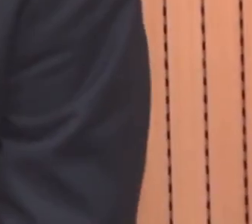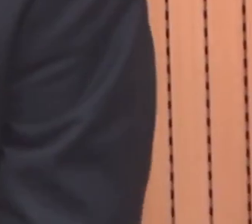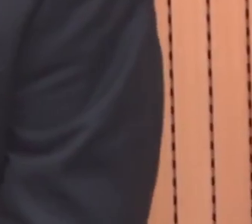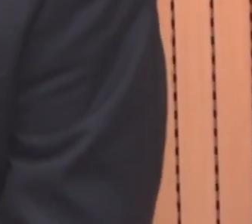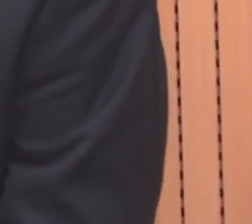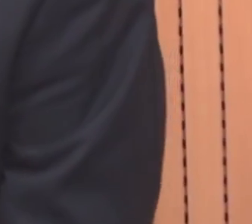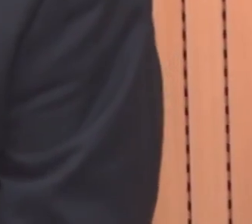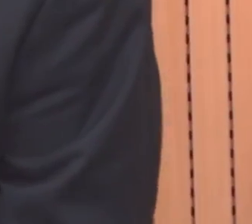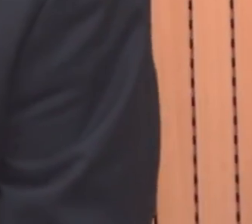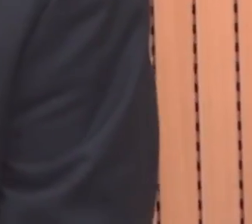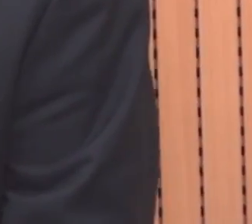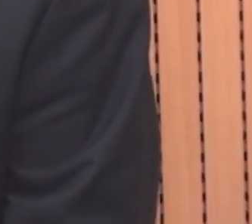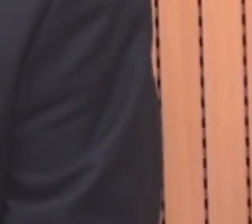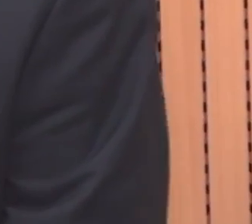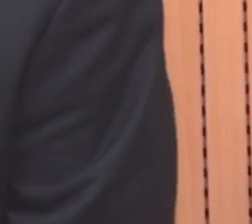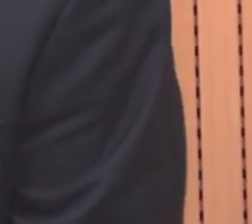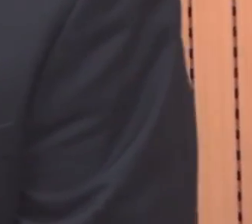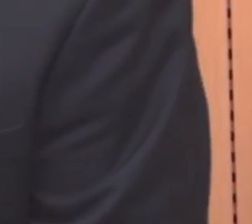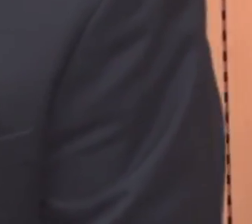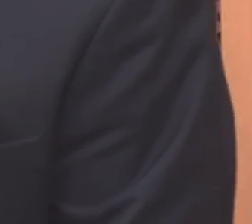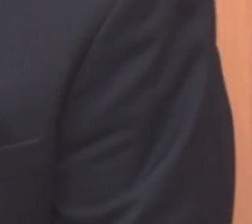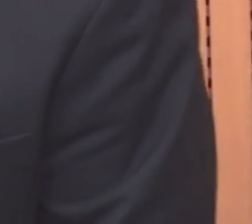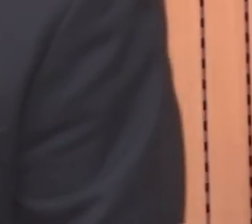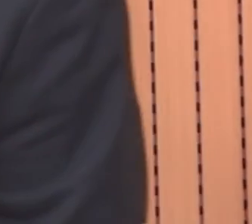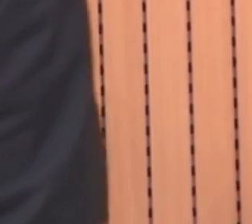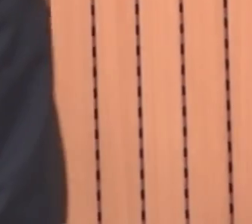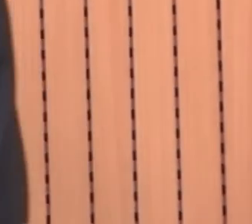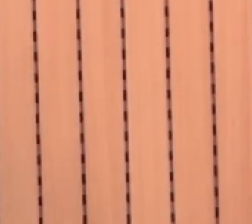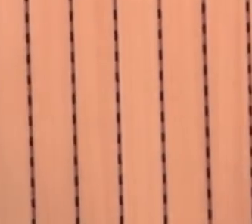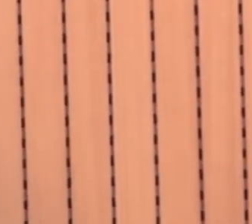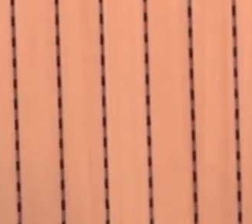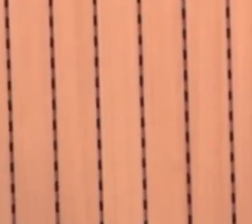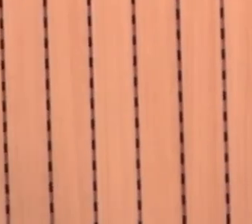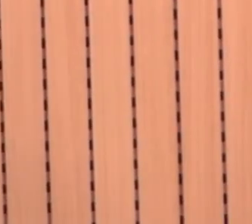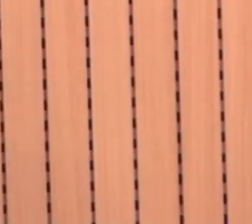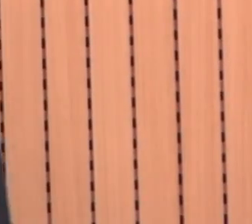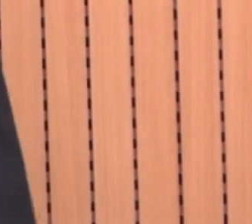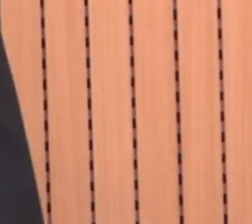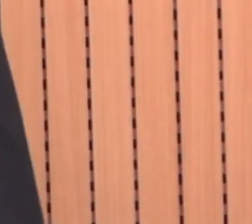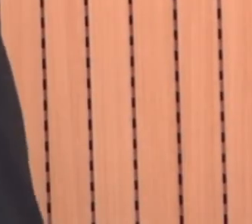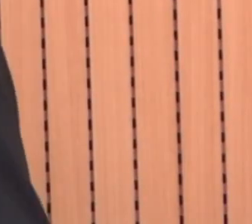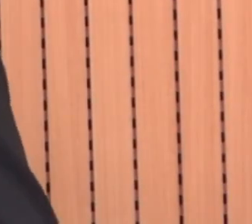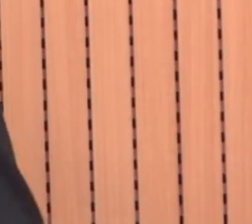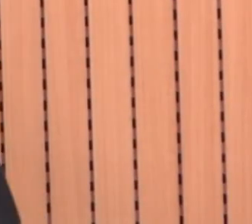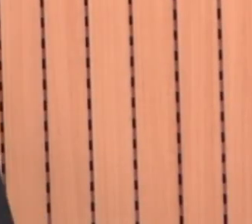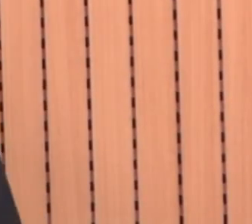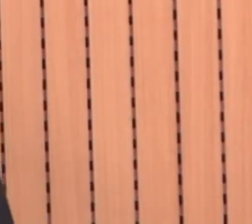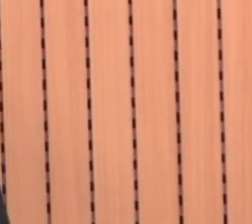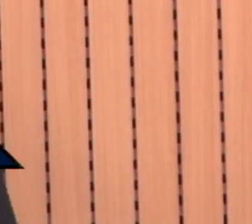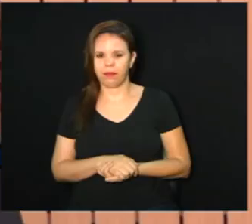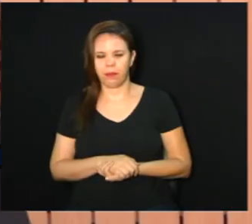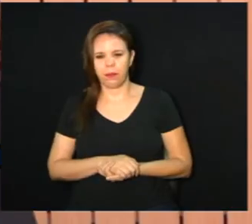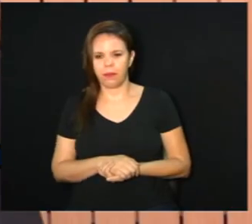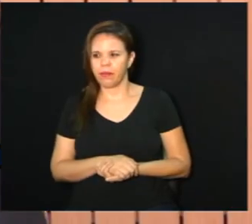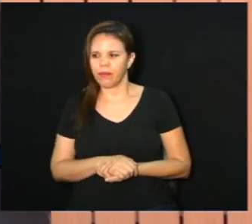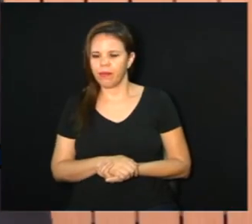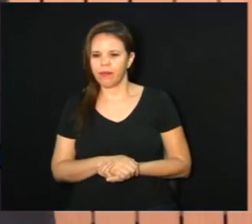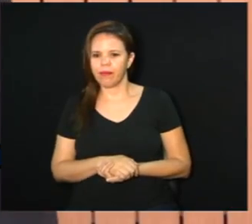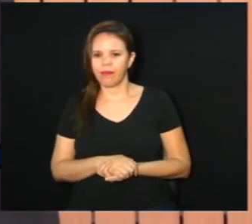Câmara. Bom, queria que você fizesse um balanço sobre a reunião que foi realizada agora. Sim, hoje nós tivemos aí a última